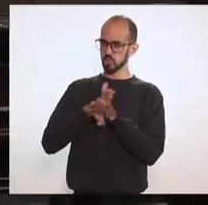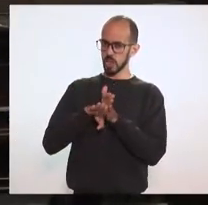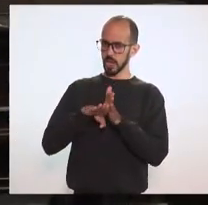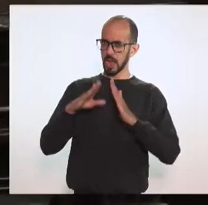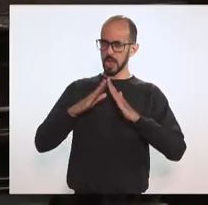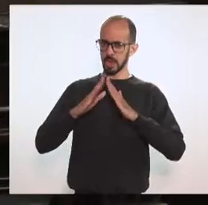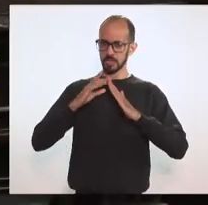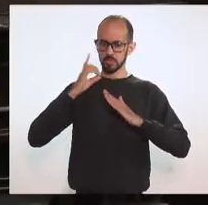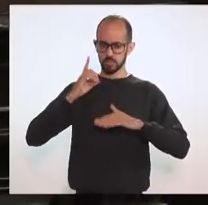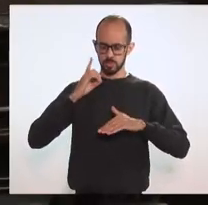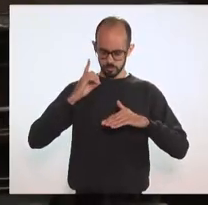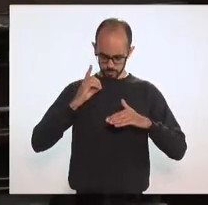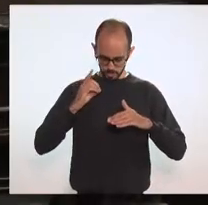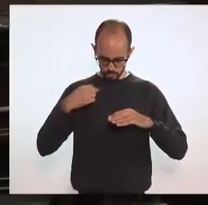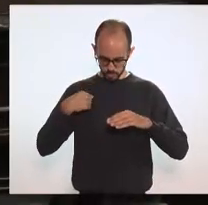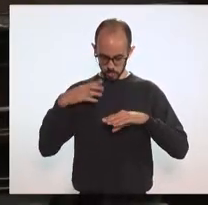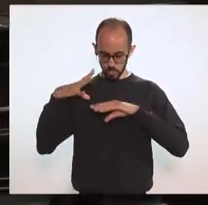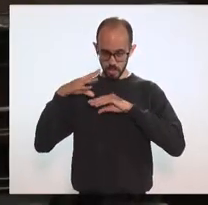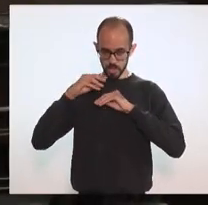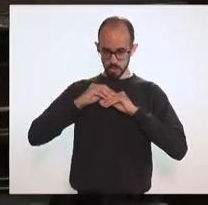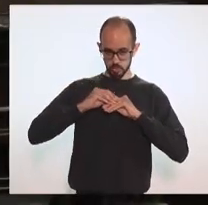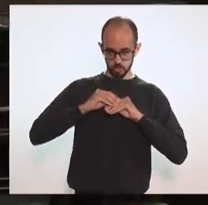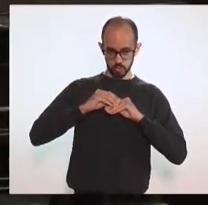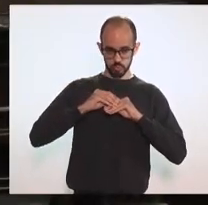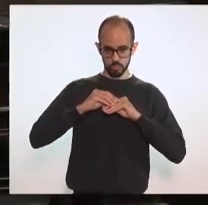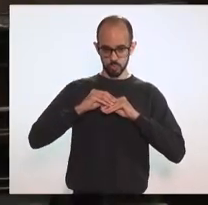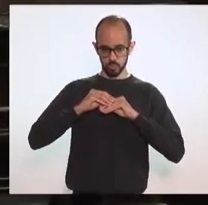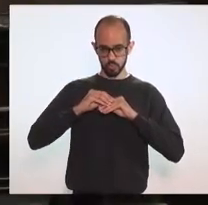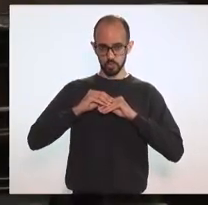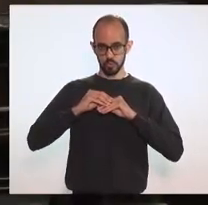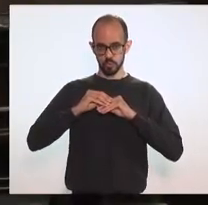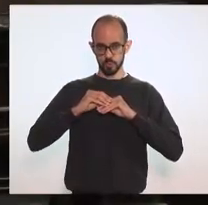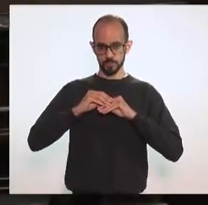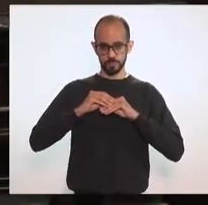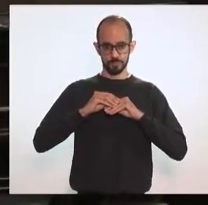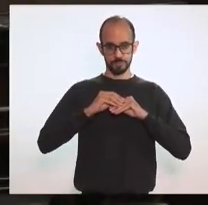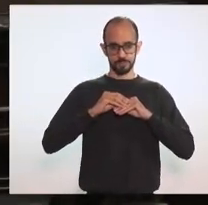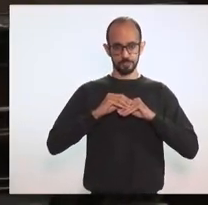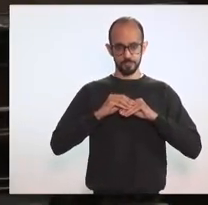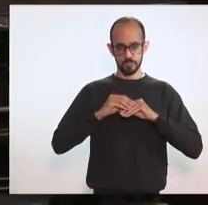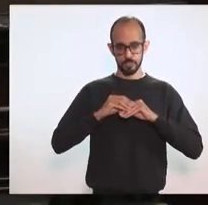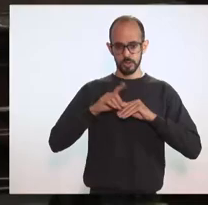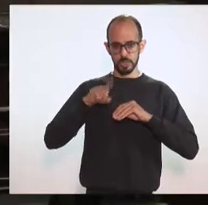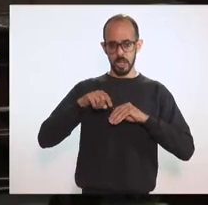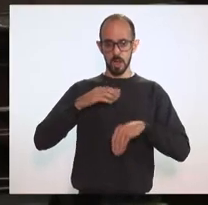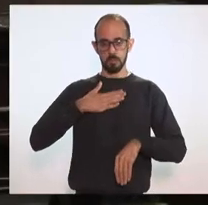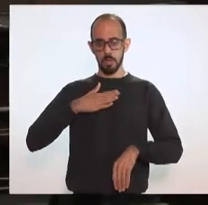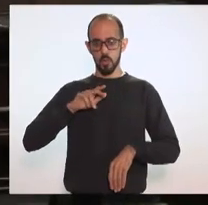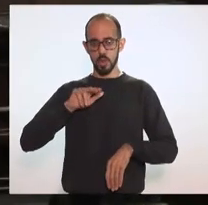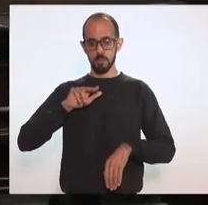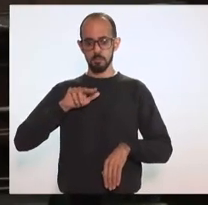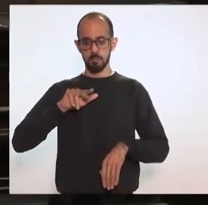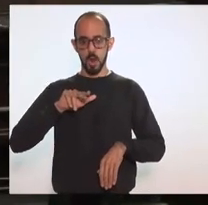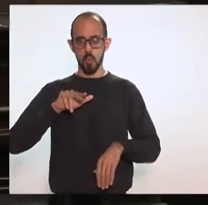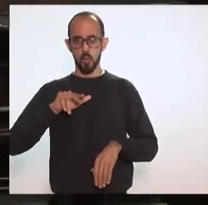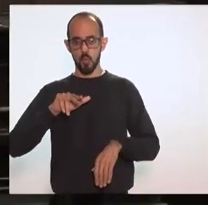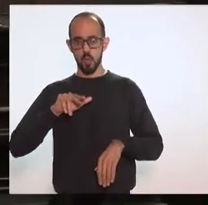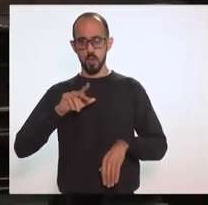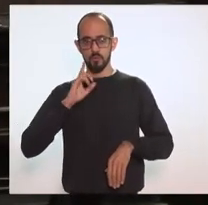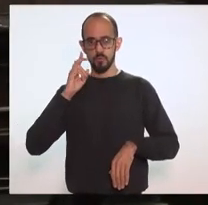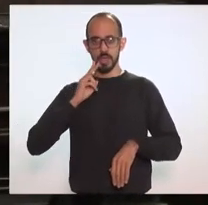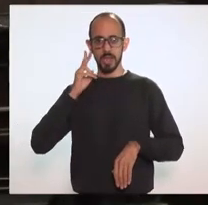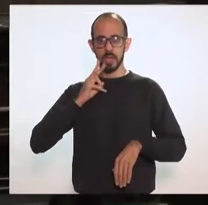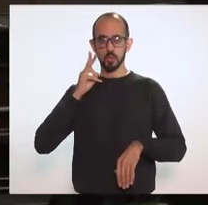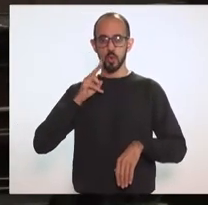E aí o resumo essas faltas a faltas também que tem a honra de ter o meu irmão na Câmara Municipal o vereador Doutor Rogério